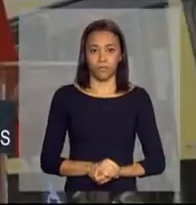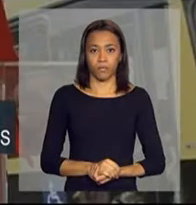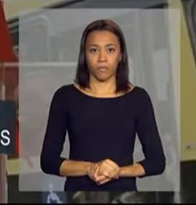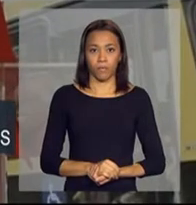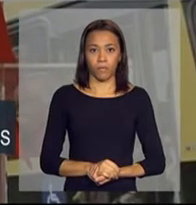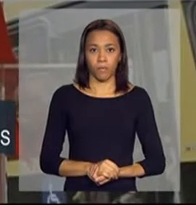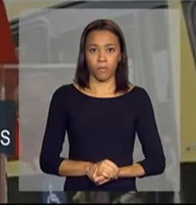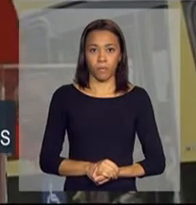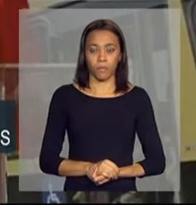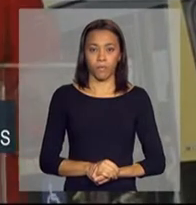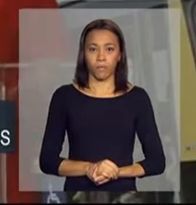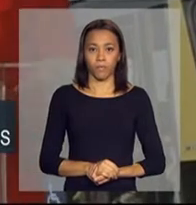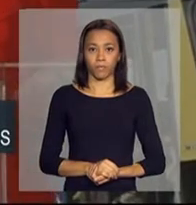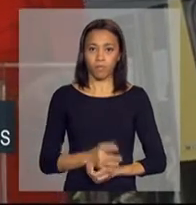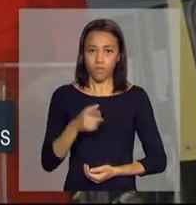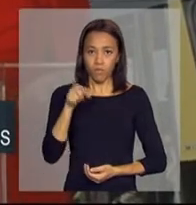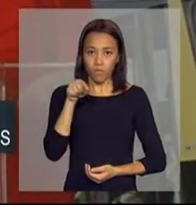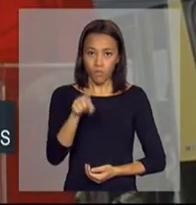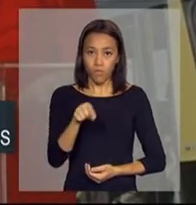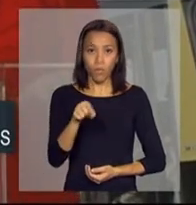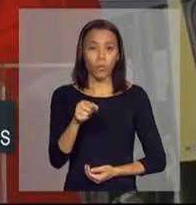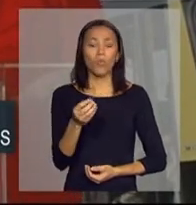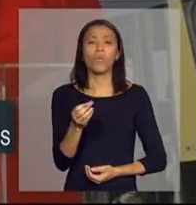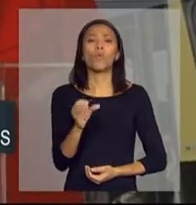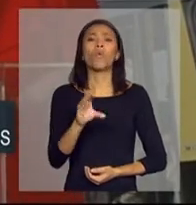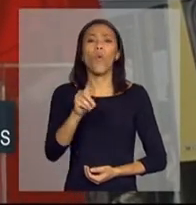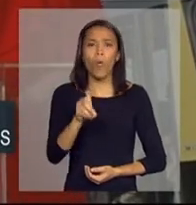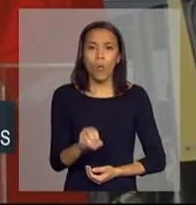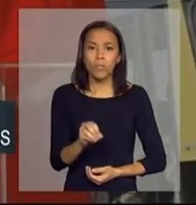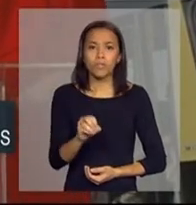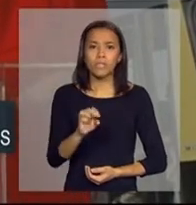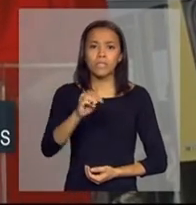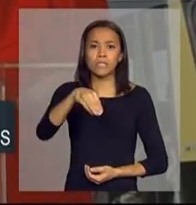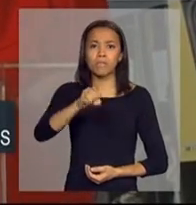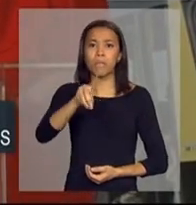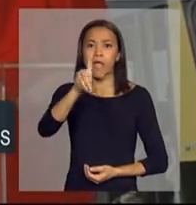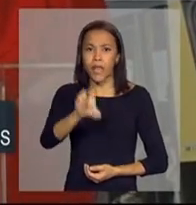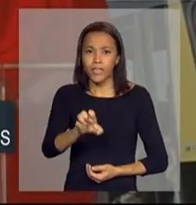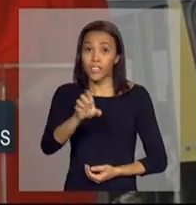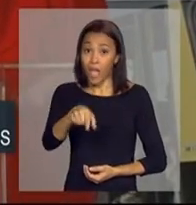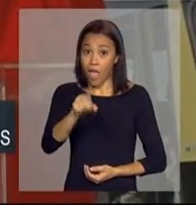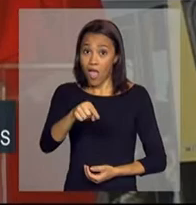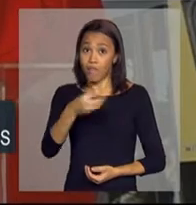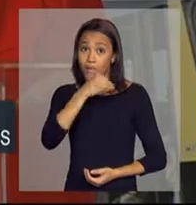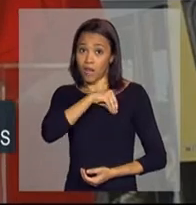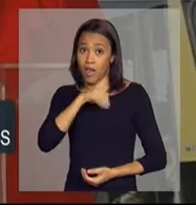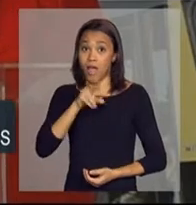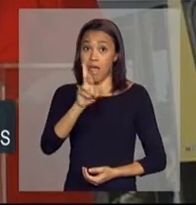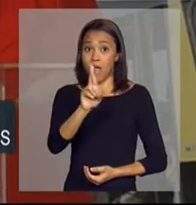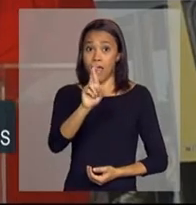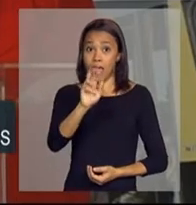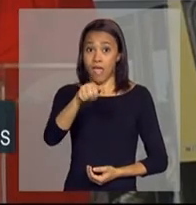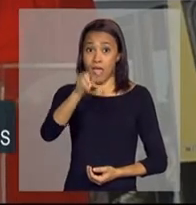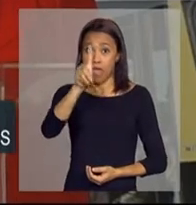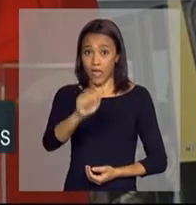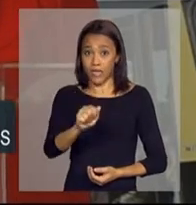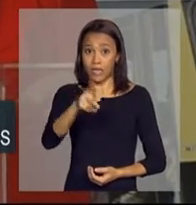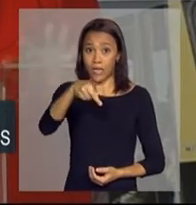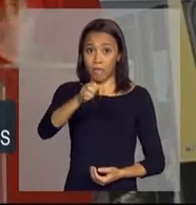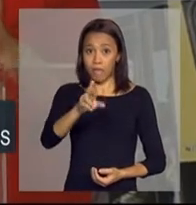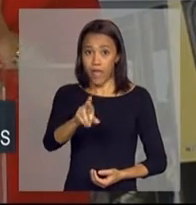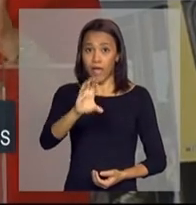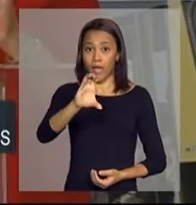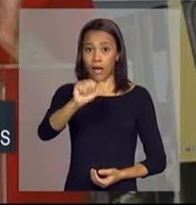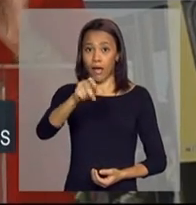Ele se mede fundamentalmente pela renda per capita da nossa população. É